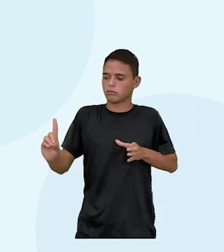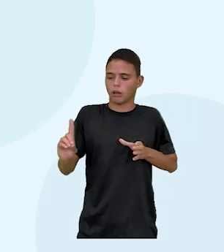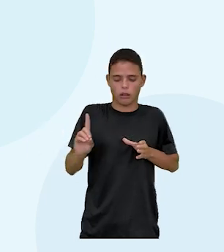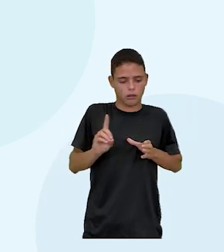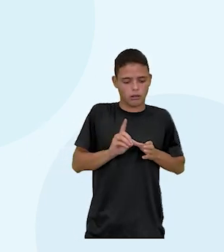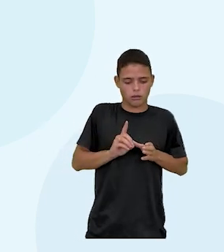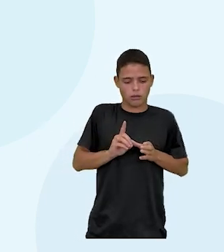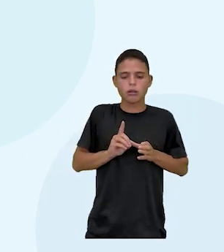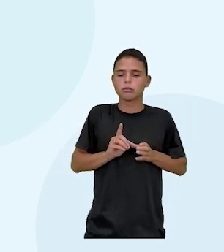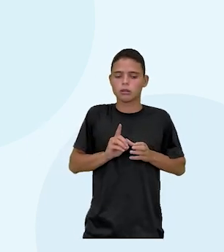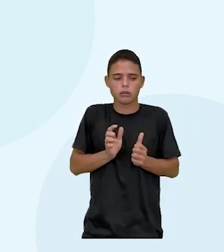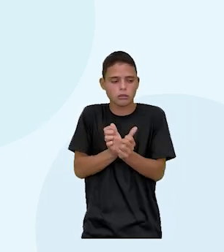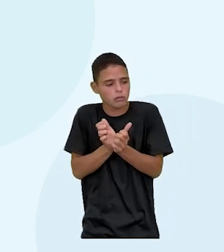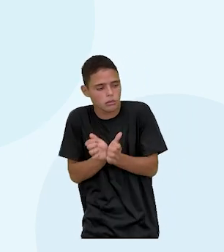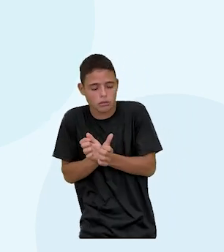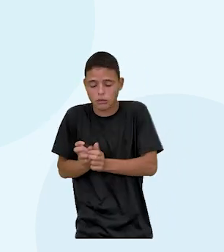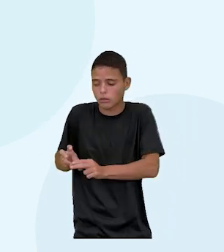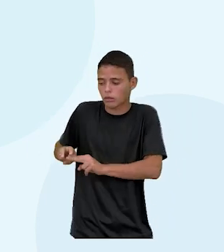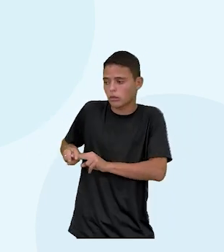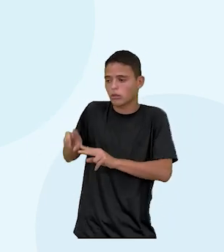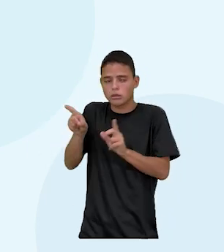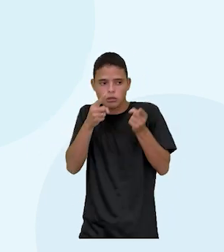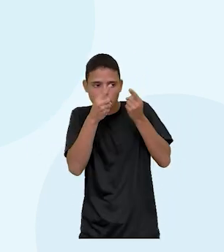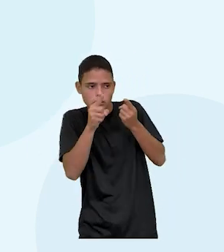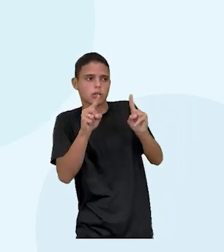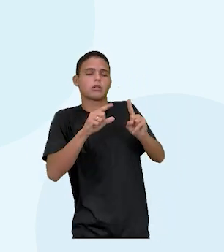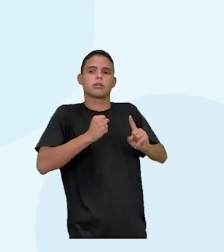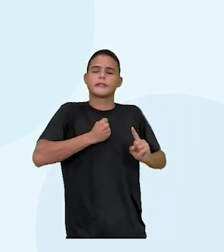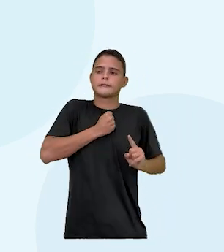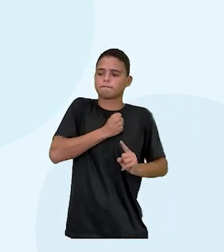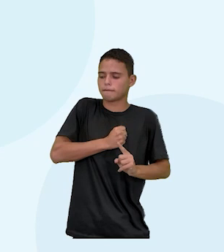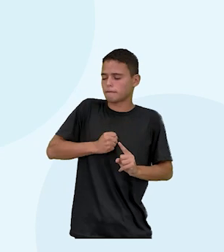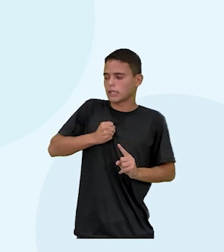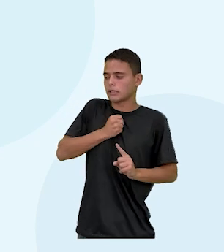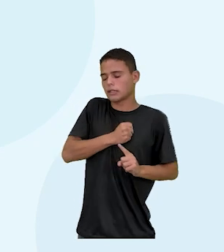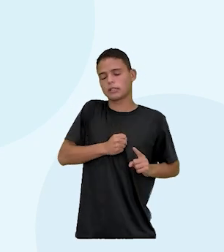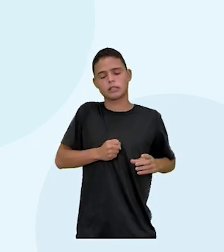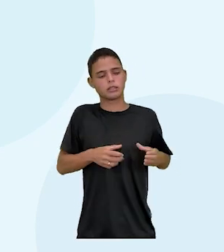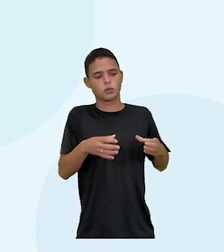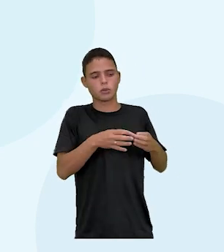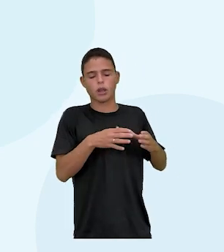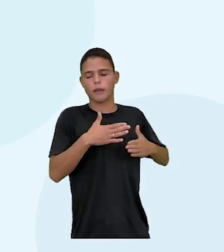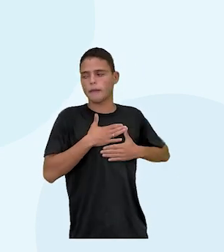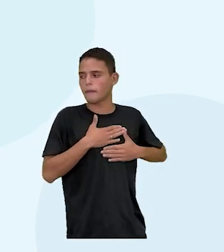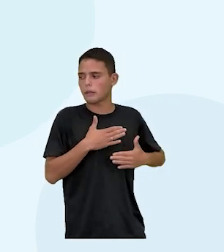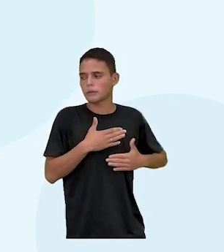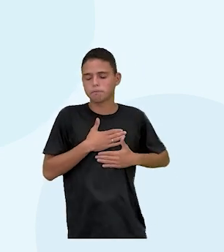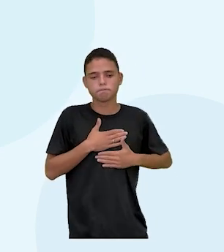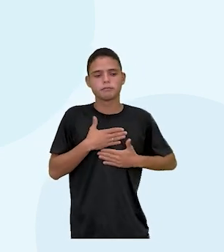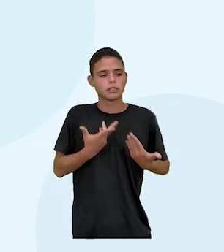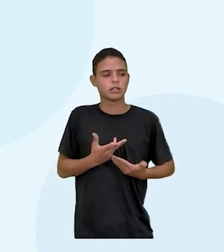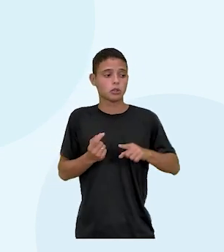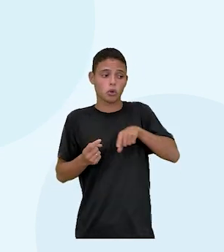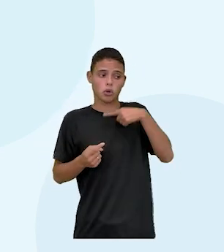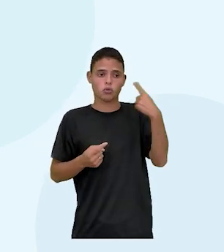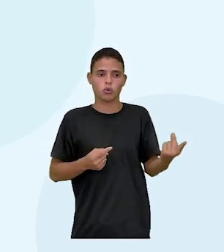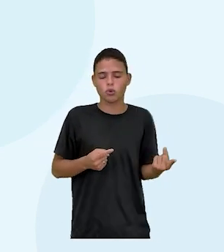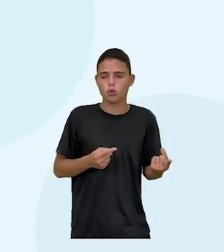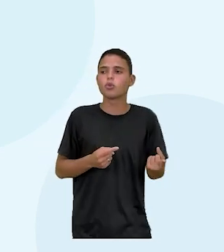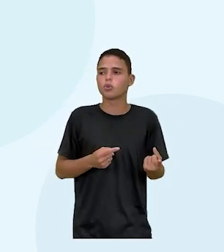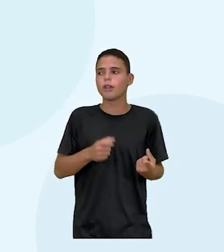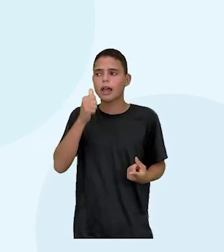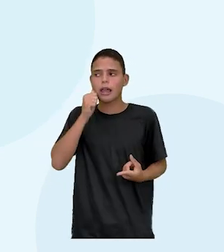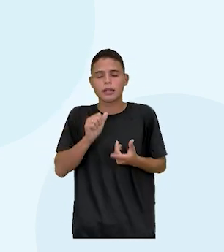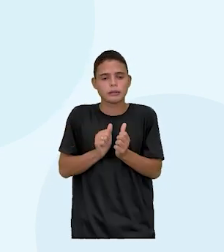canto, e ao cantar corre-lhe em pranto saudades do seu torrão. De um lado uma negra escrava, de olhos no